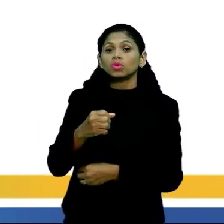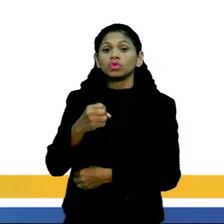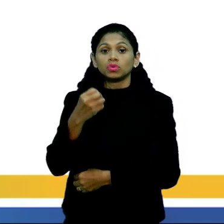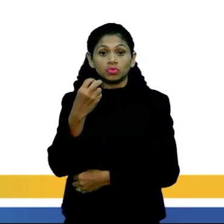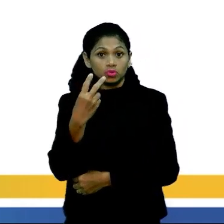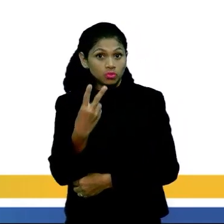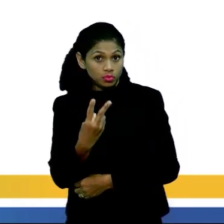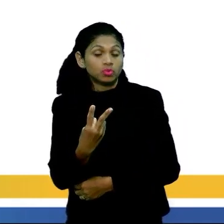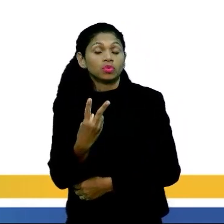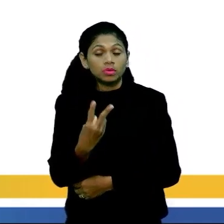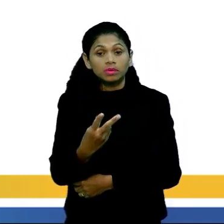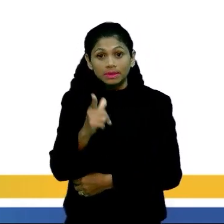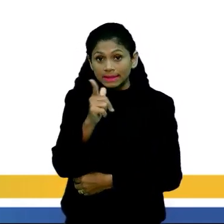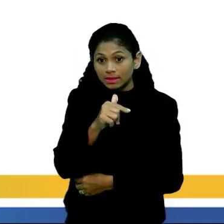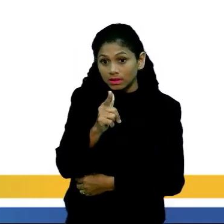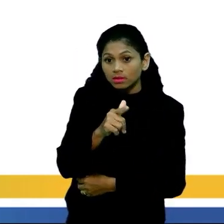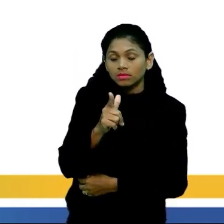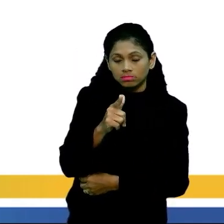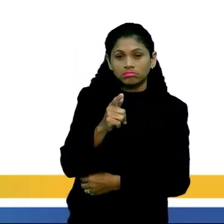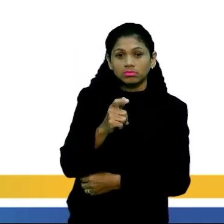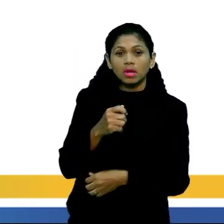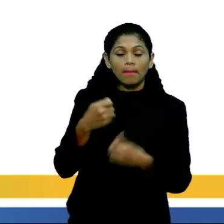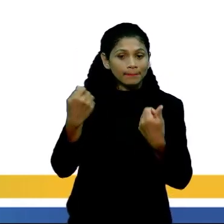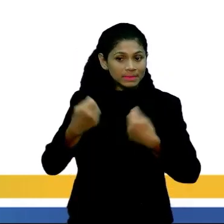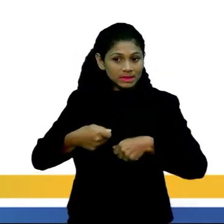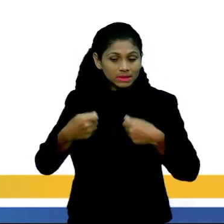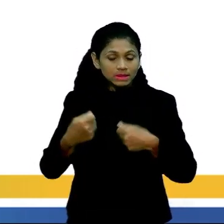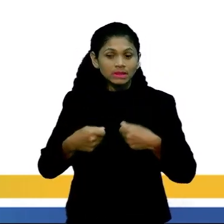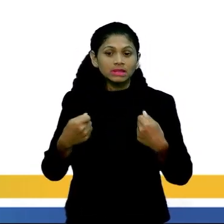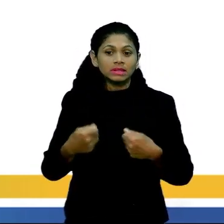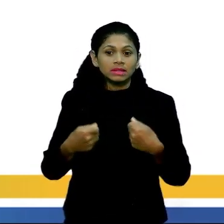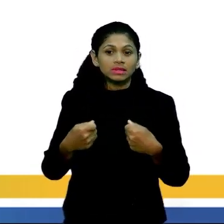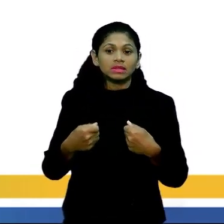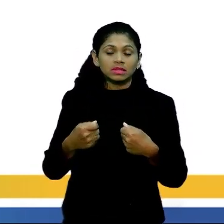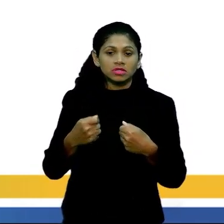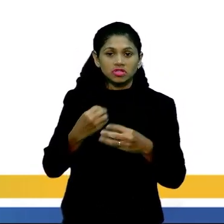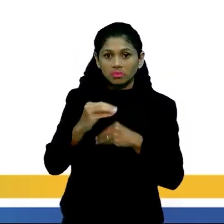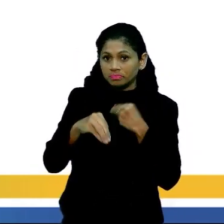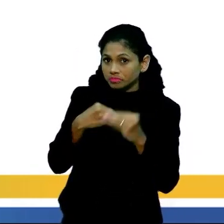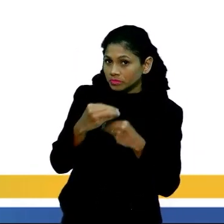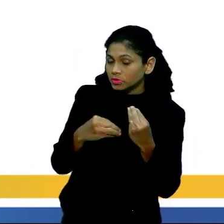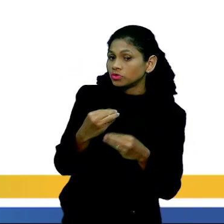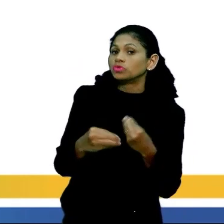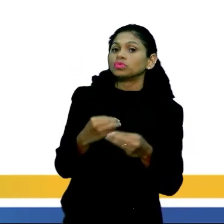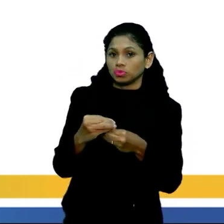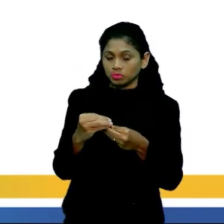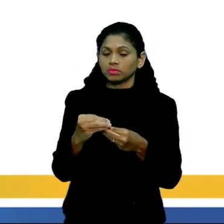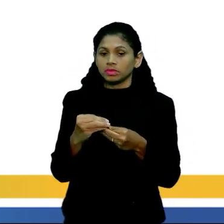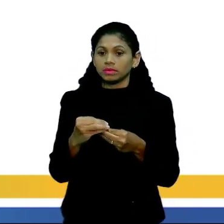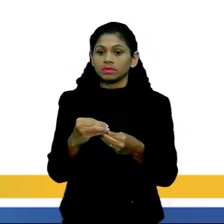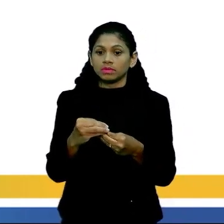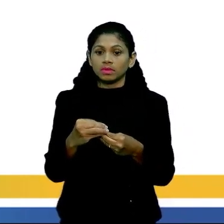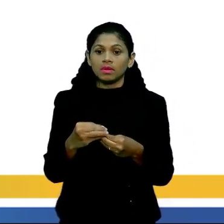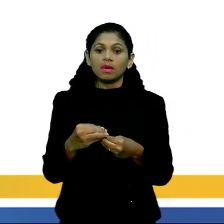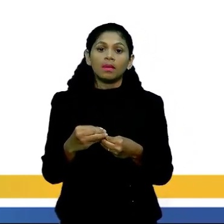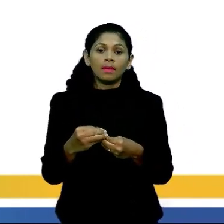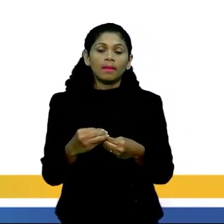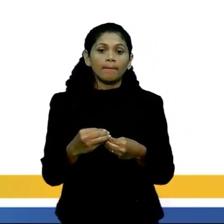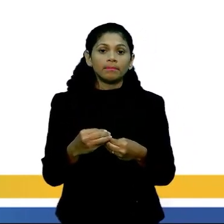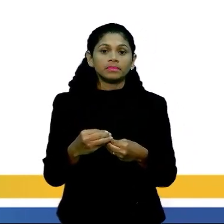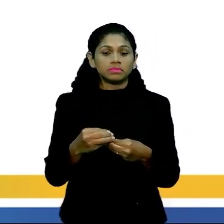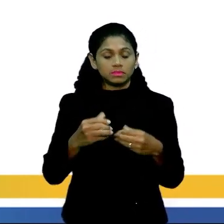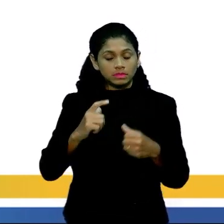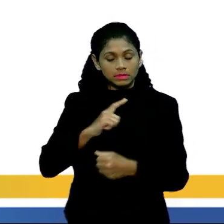líquidos precisam ser heterogêneos, eles não podem ser líquidos homogêneos, eles têm que formarem duas ou mais